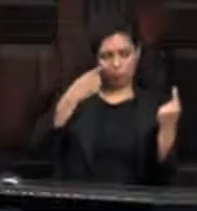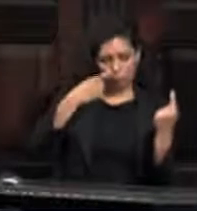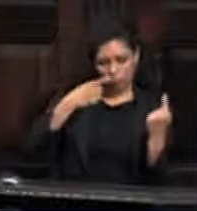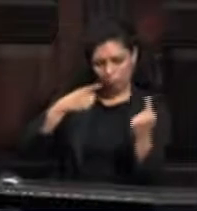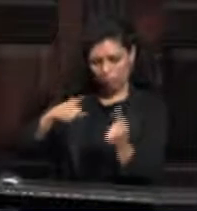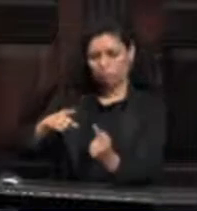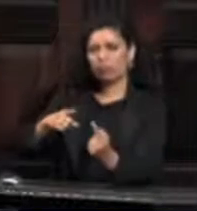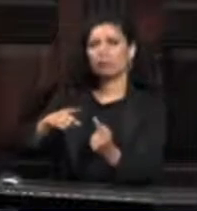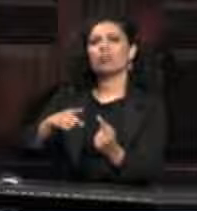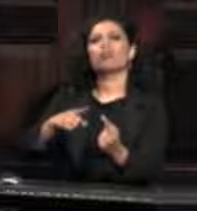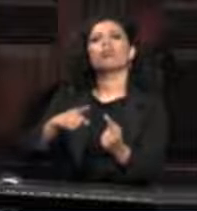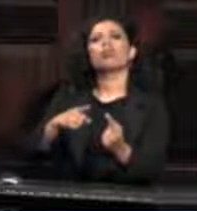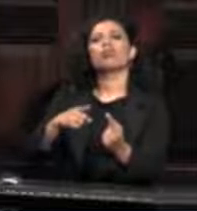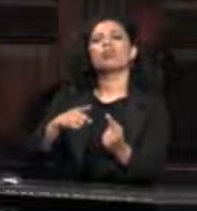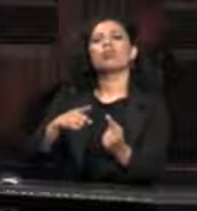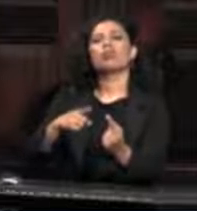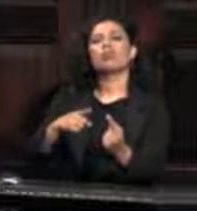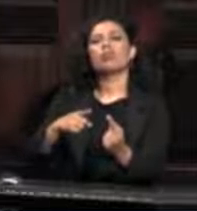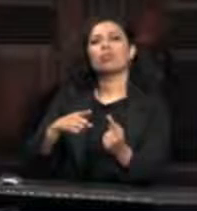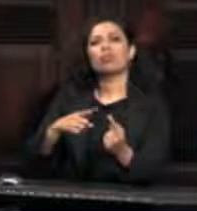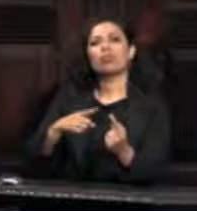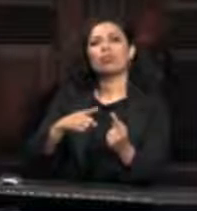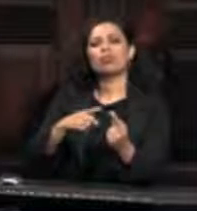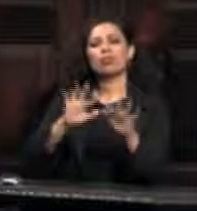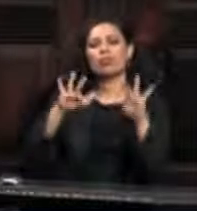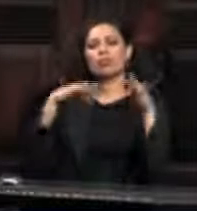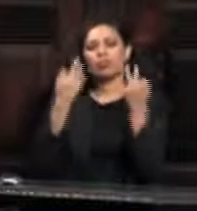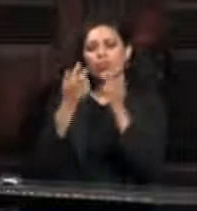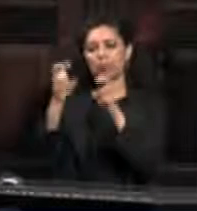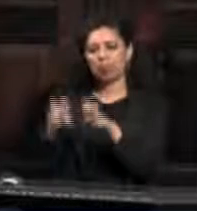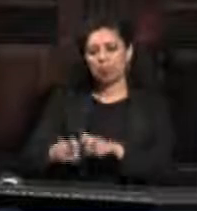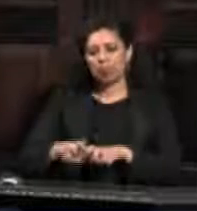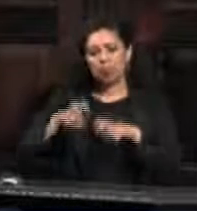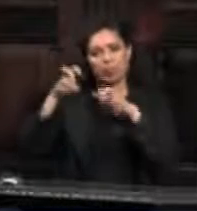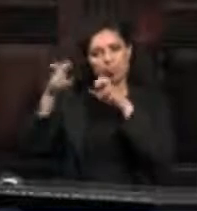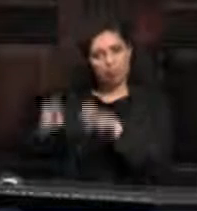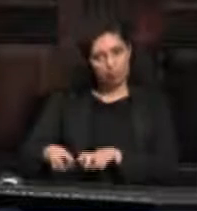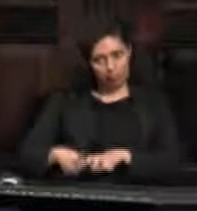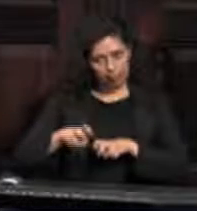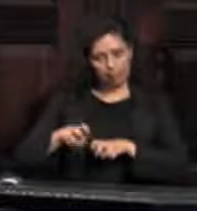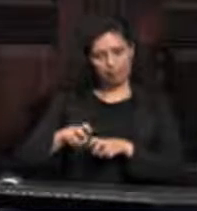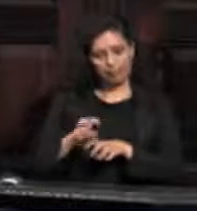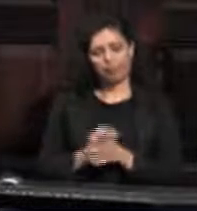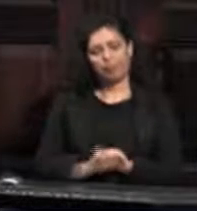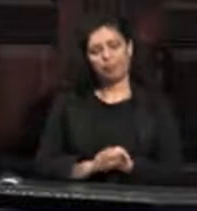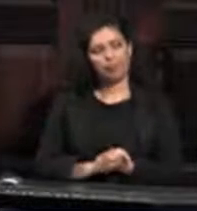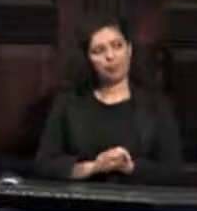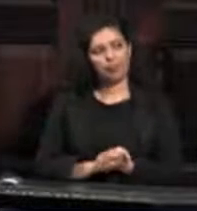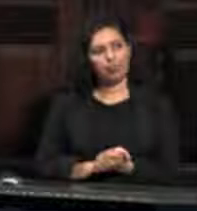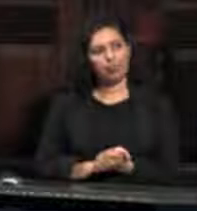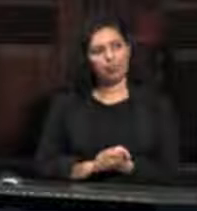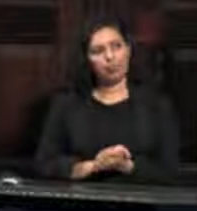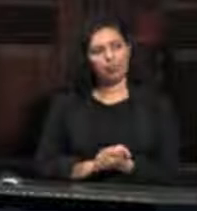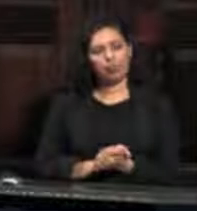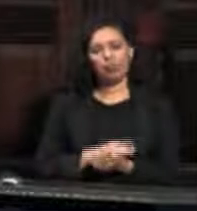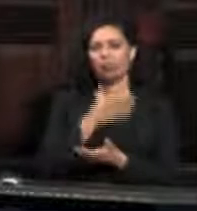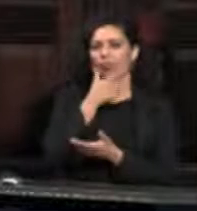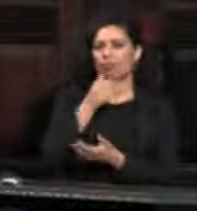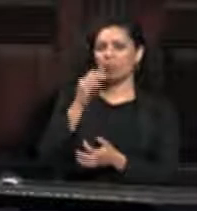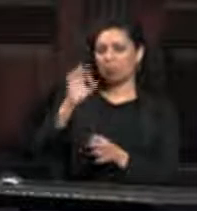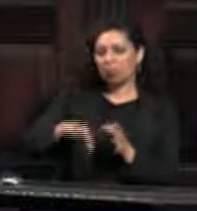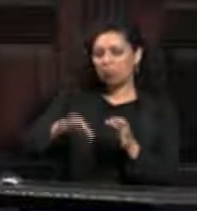cobrar atrasados que estariam sendo devidos por esse agricultor, por esse florista do